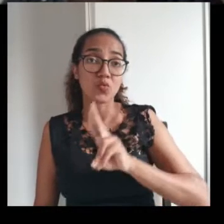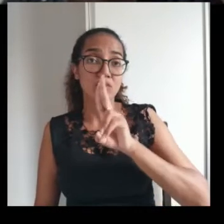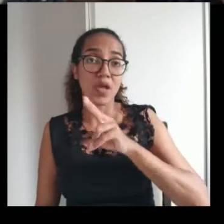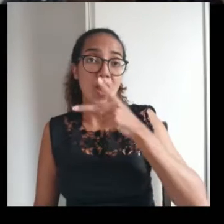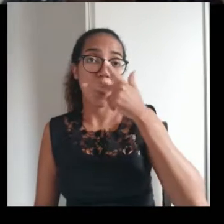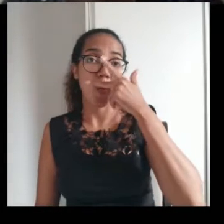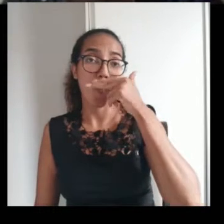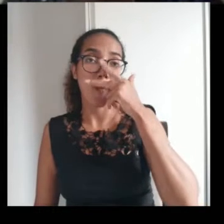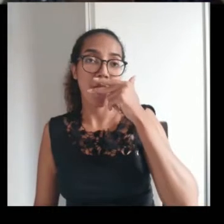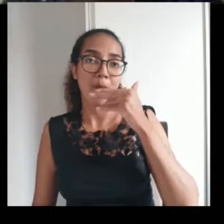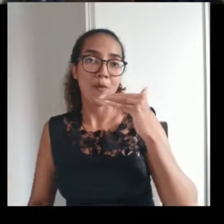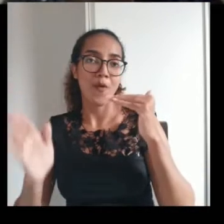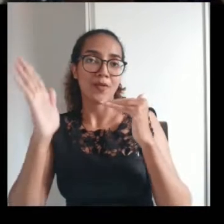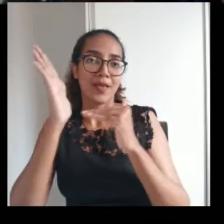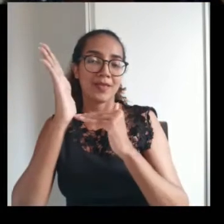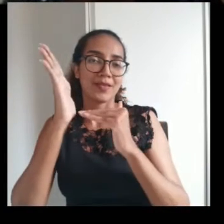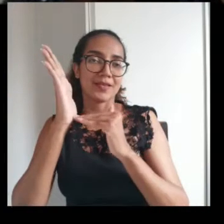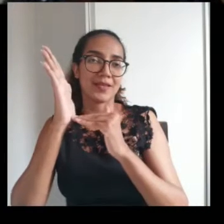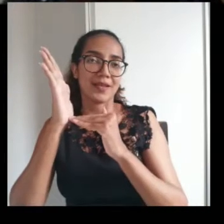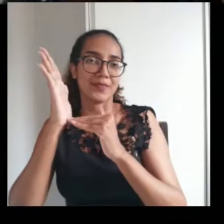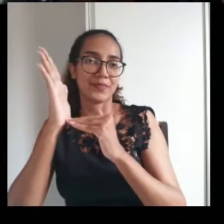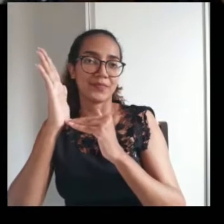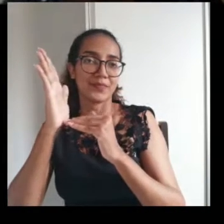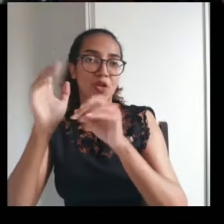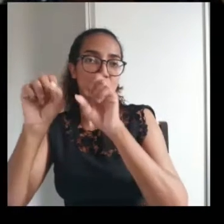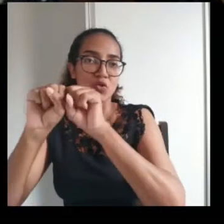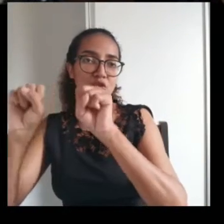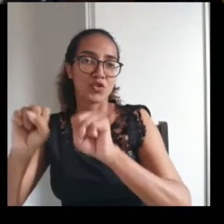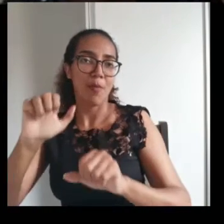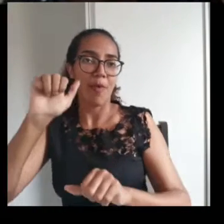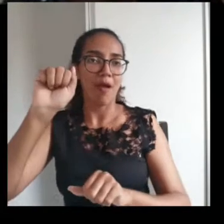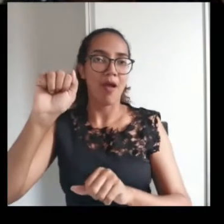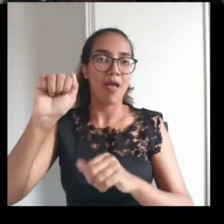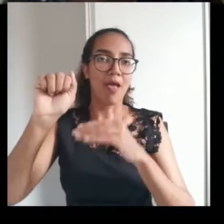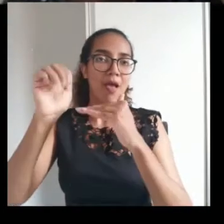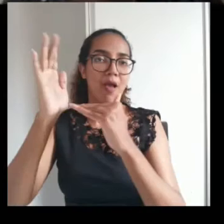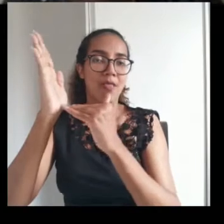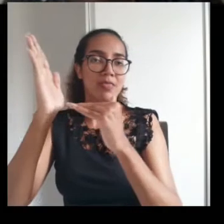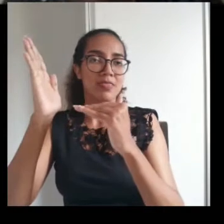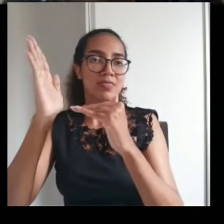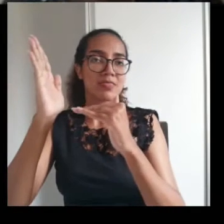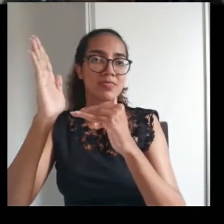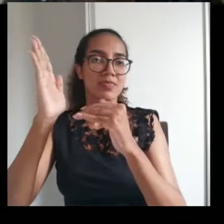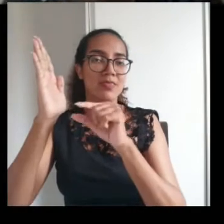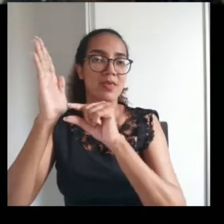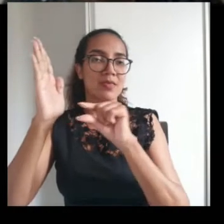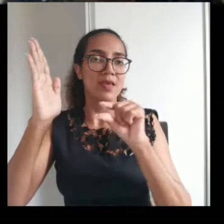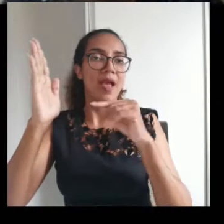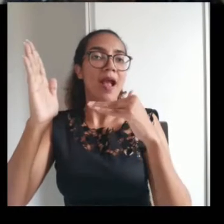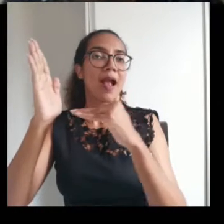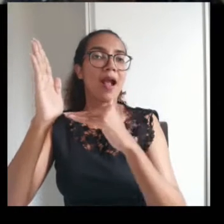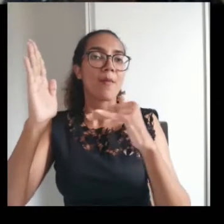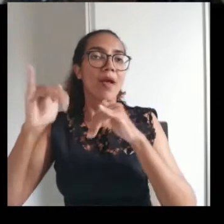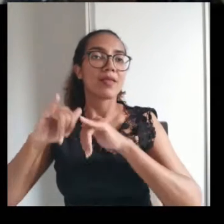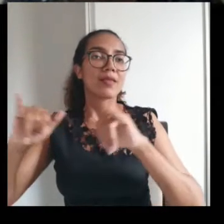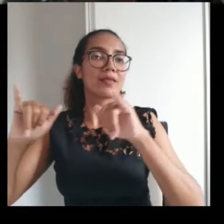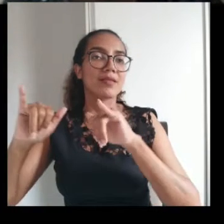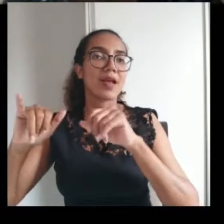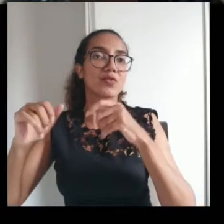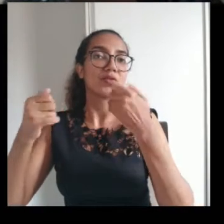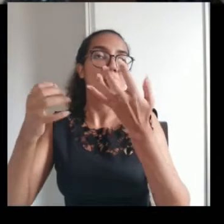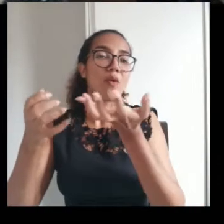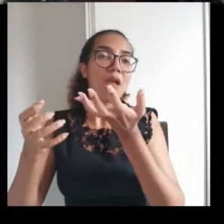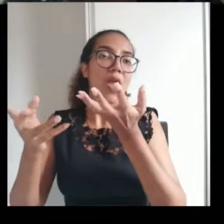ó, essa mesma camada de dados aqui. Se eu tivesse essa dependência daqui, né, que é proibida